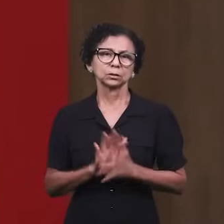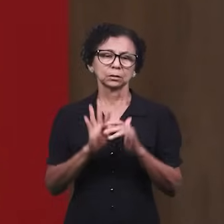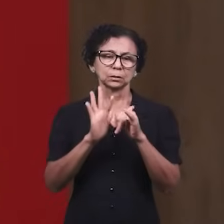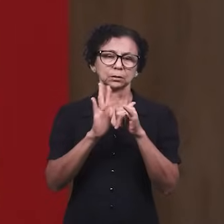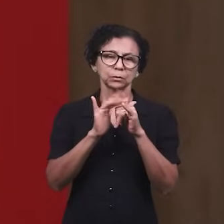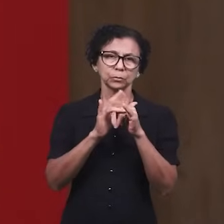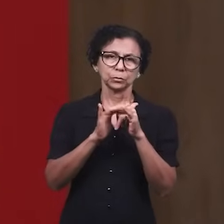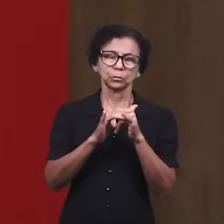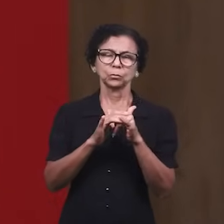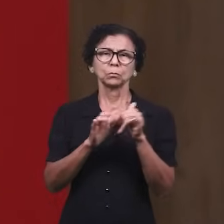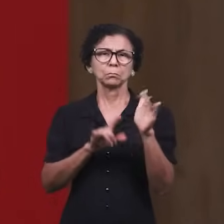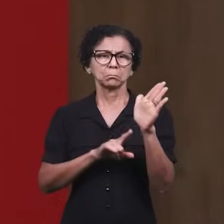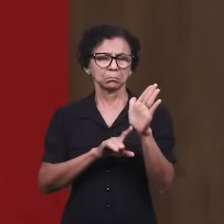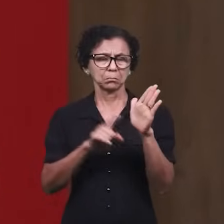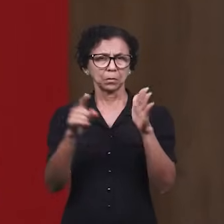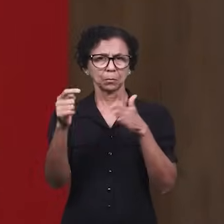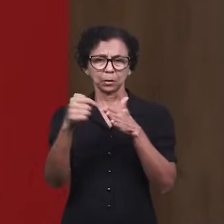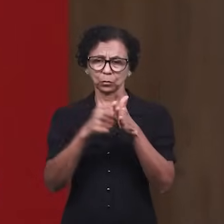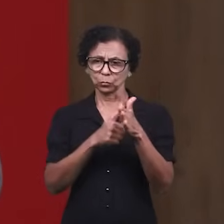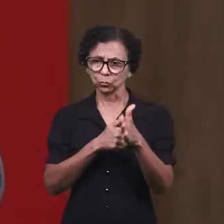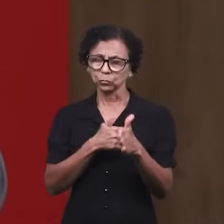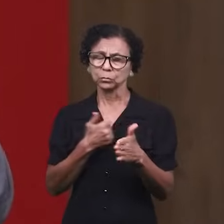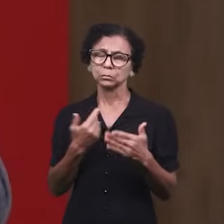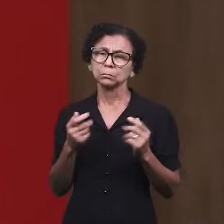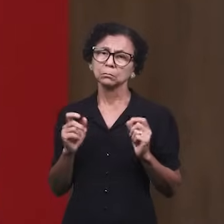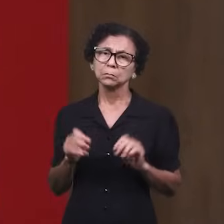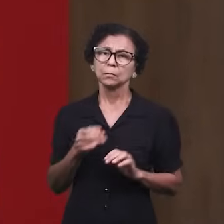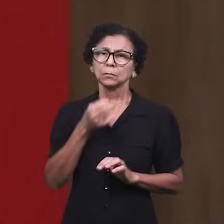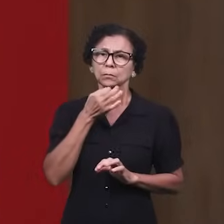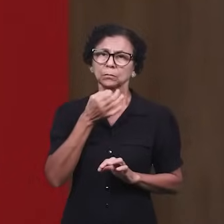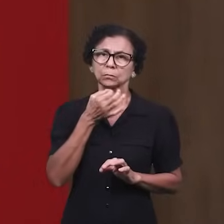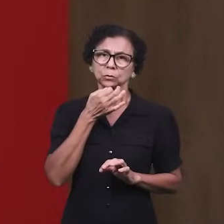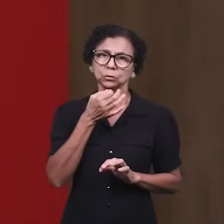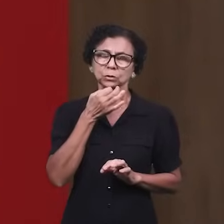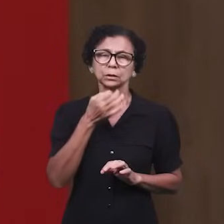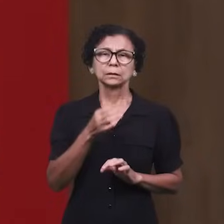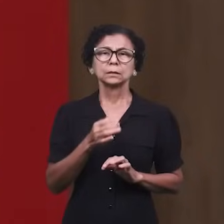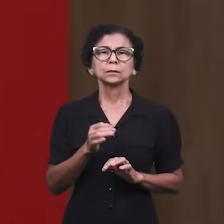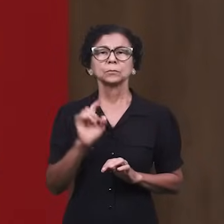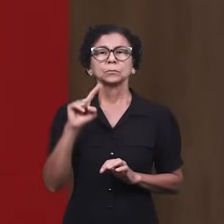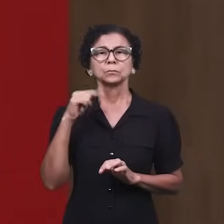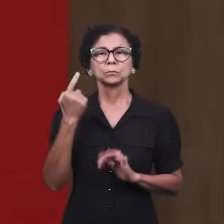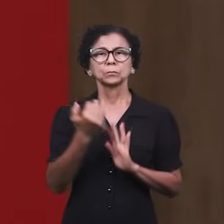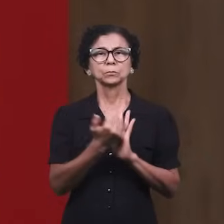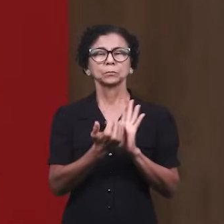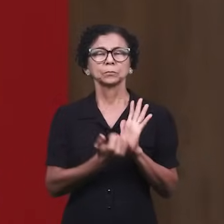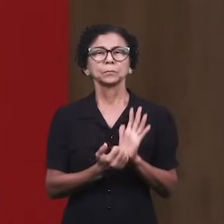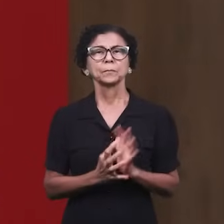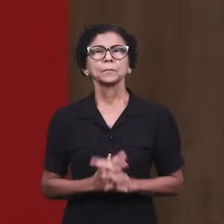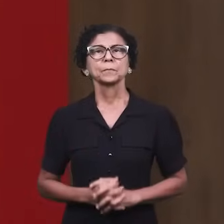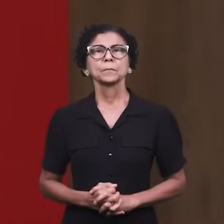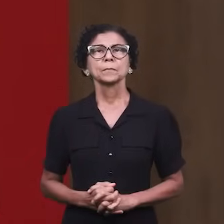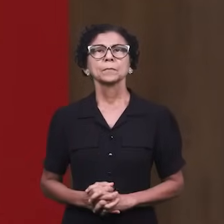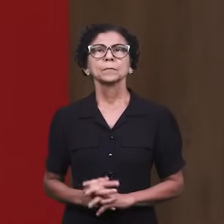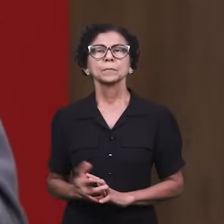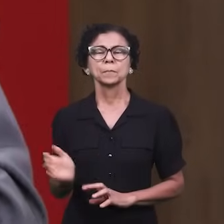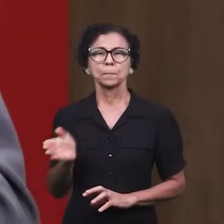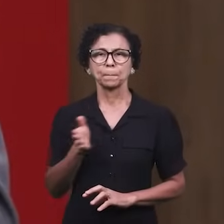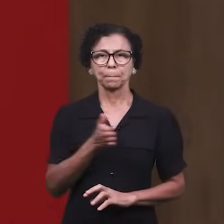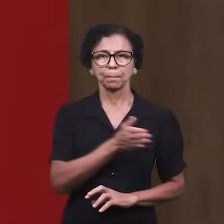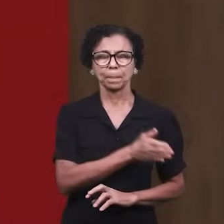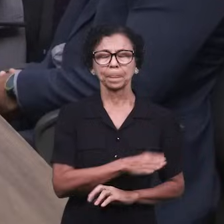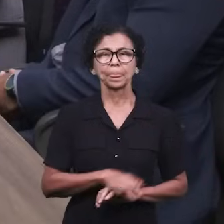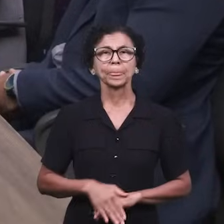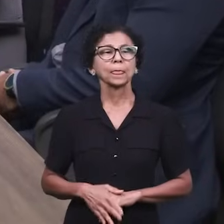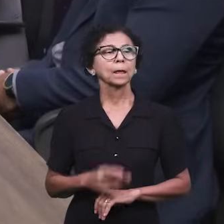YouTube. Faça sua pergunta, pode até mesmo sugerir temas para próximos episódios. Bem,